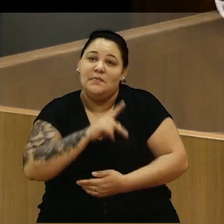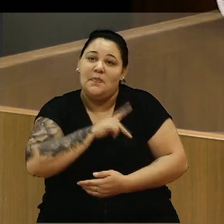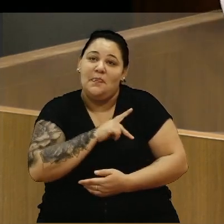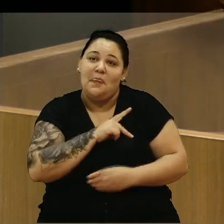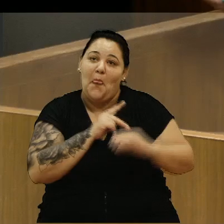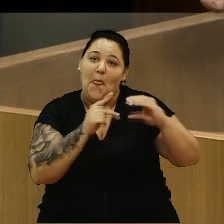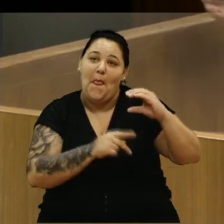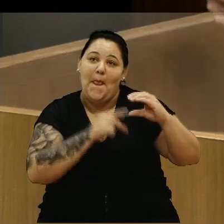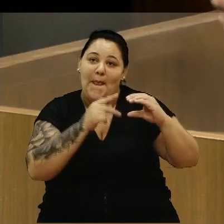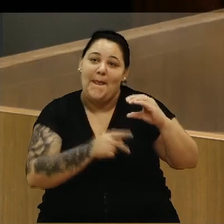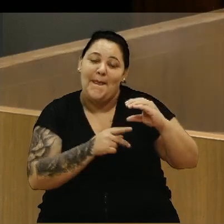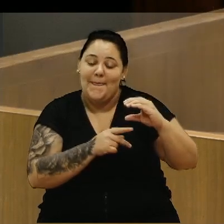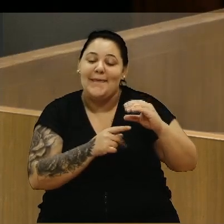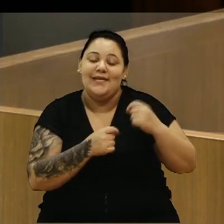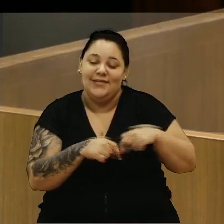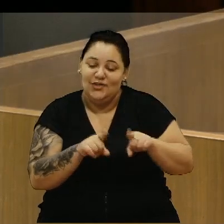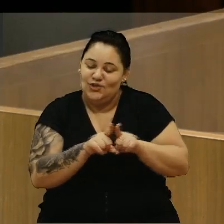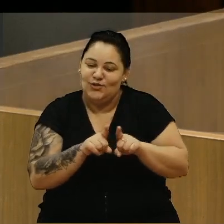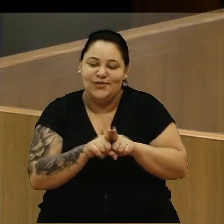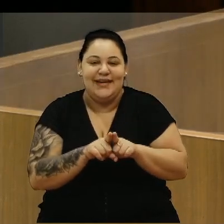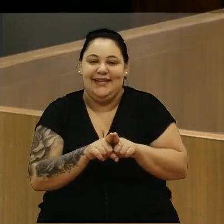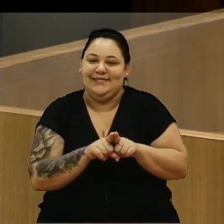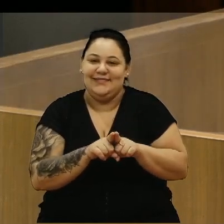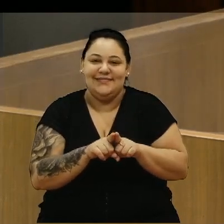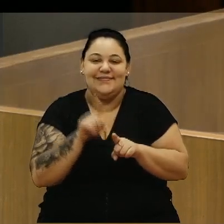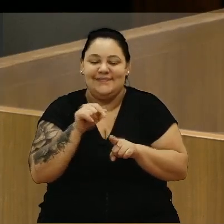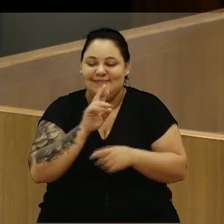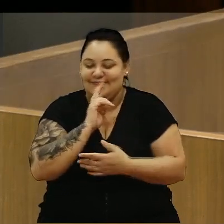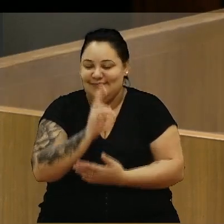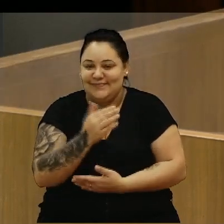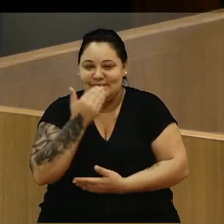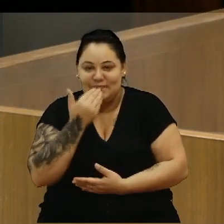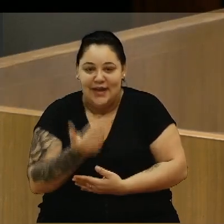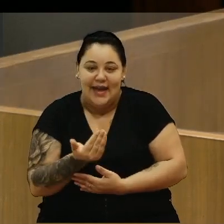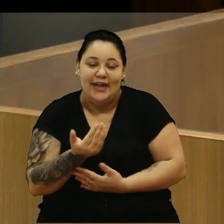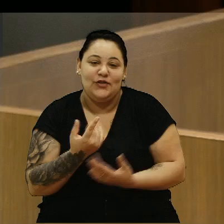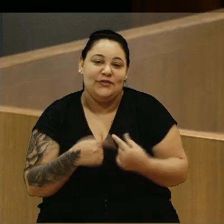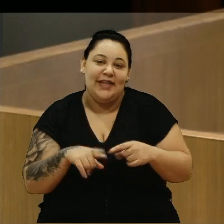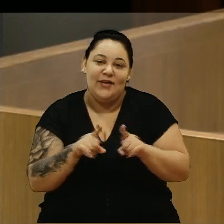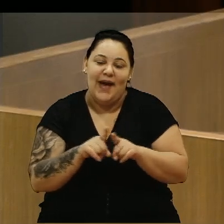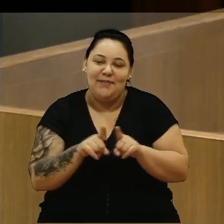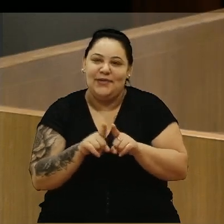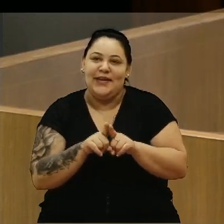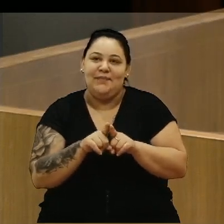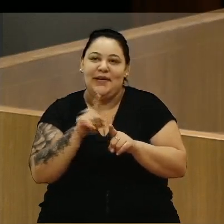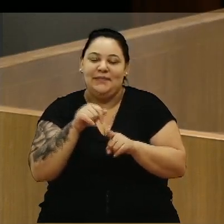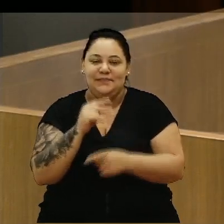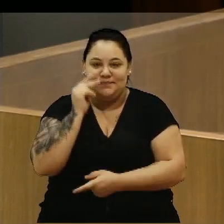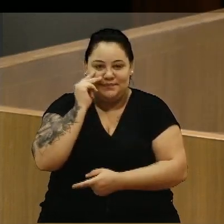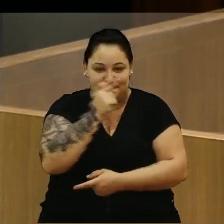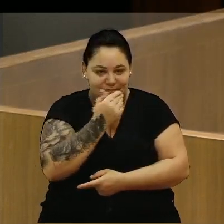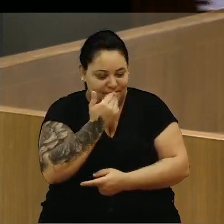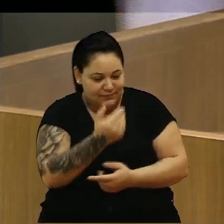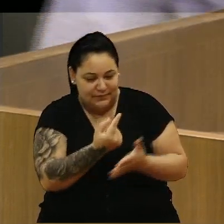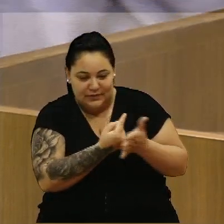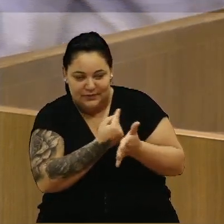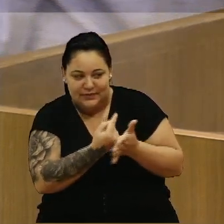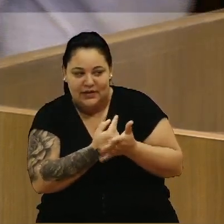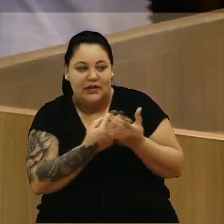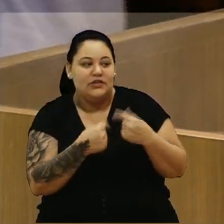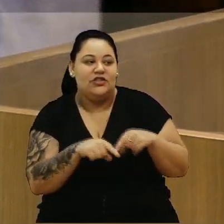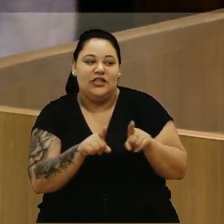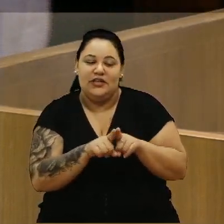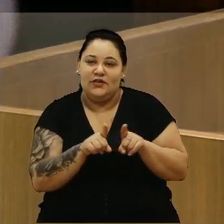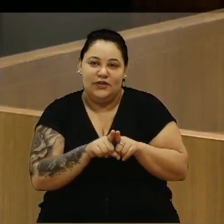também respondemos ao pedido, né, do vereador Libardi em relação a um ofício de